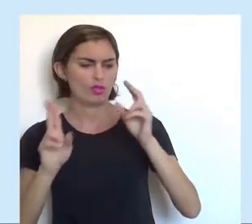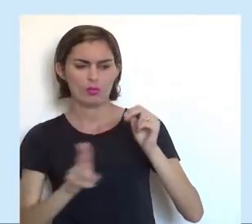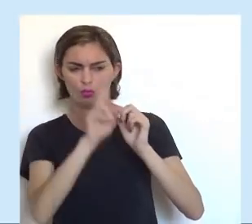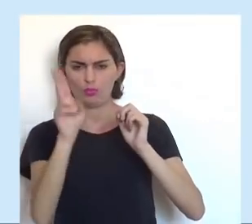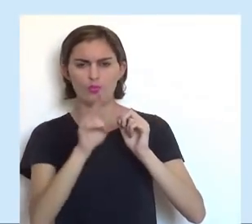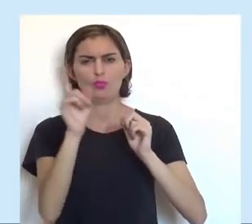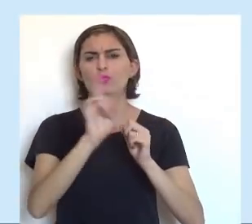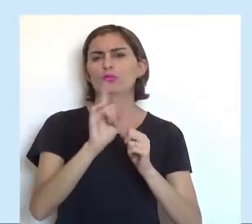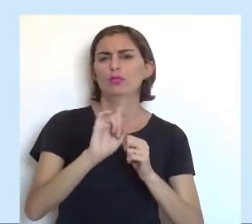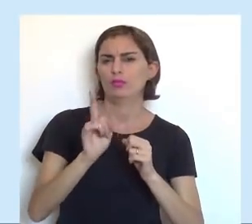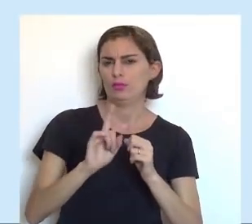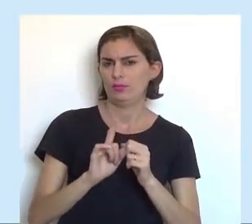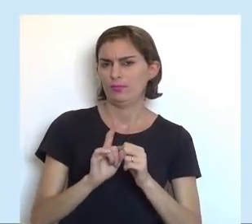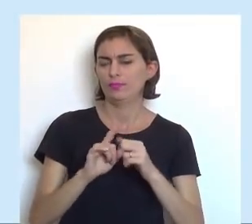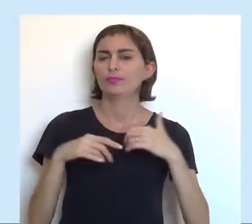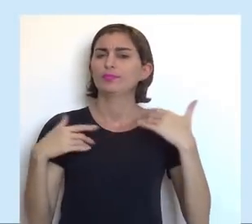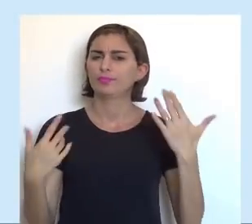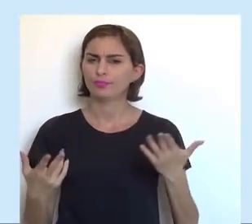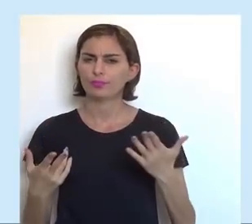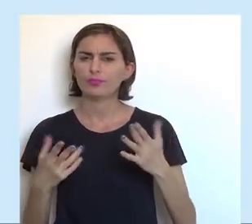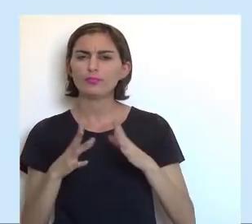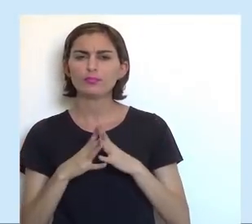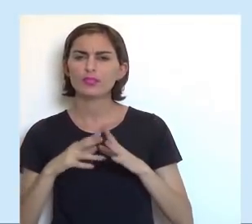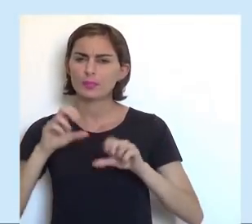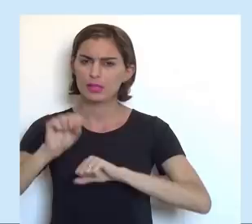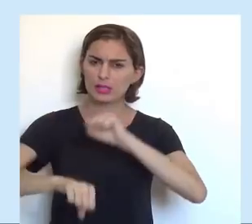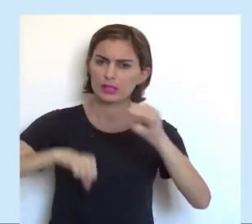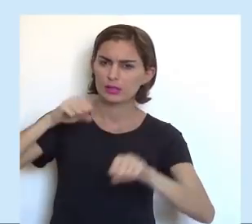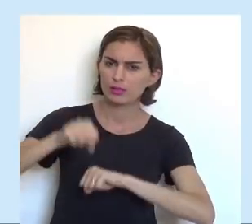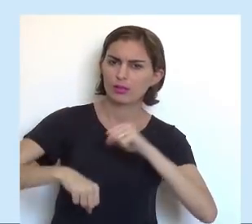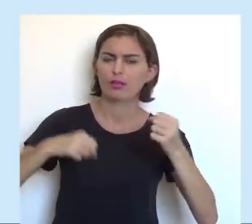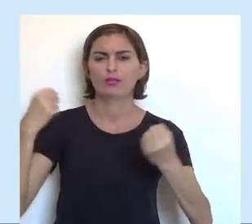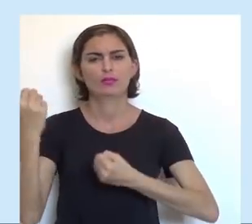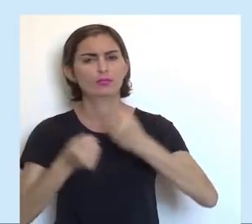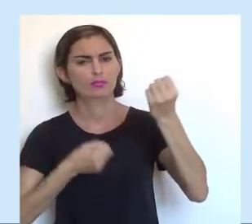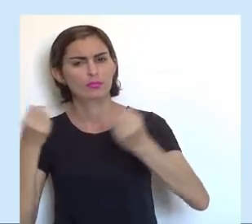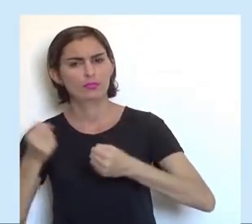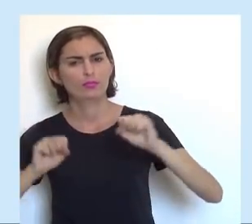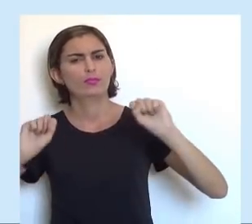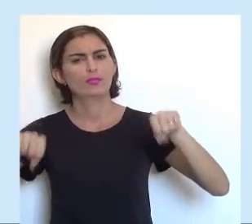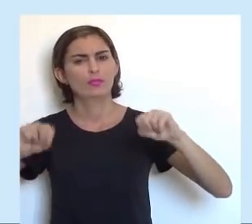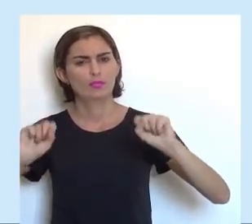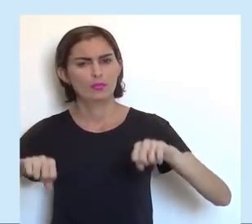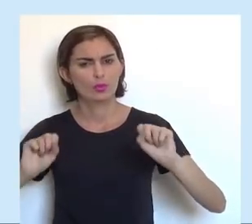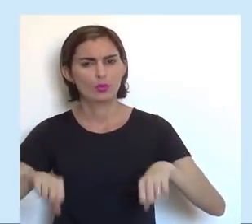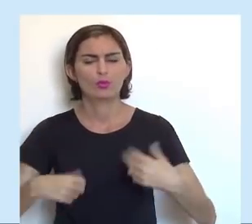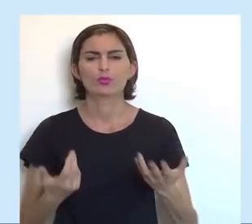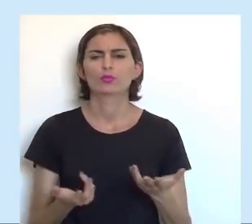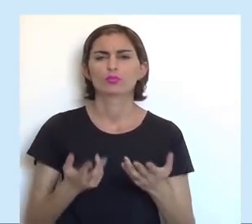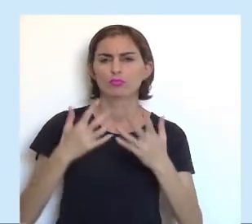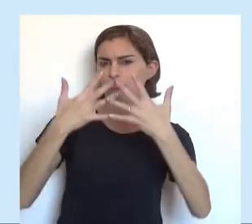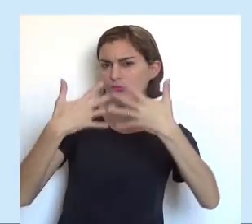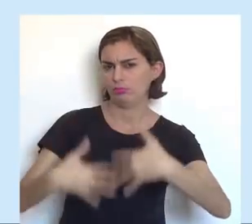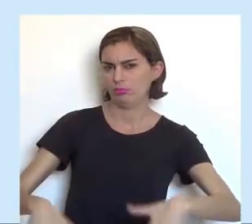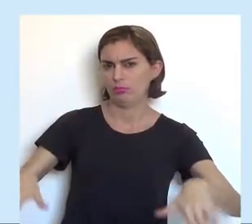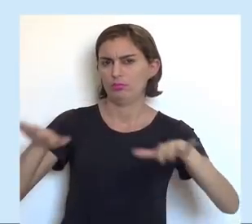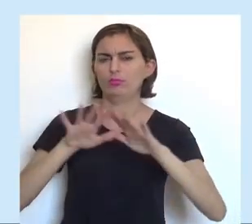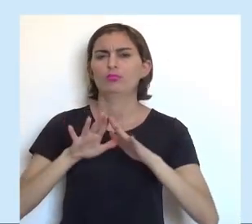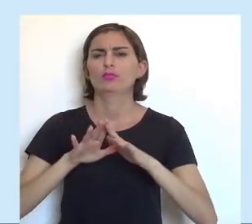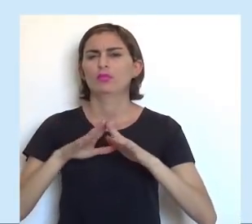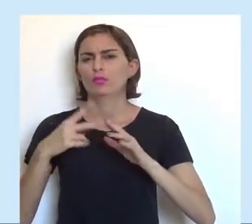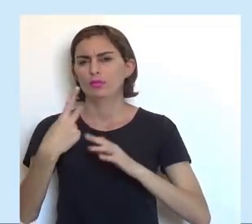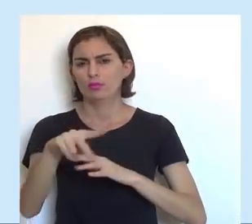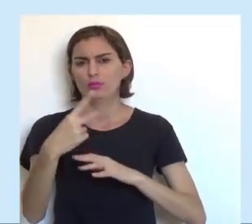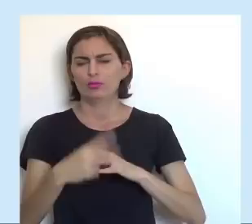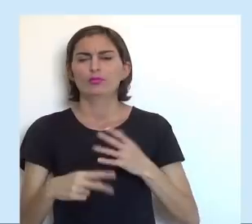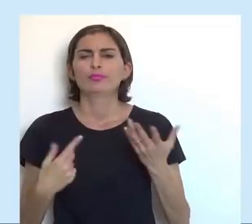já não servem mais para ser utilizados em nossas bicicletas, carros, motos e no convívio natural para que